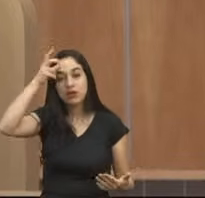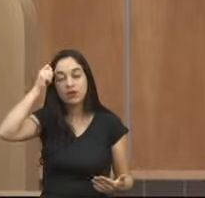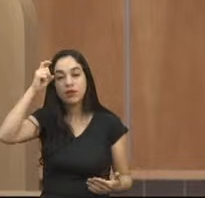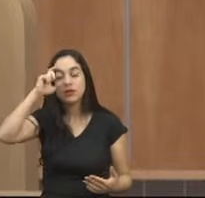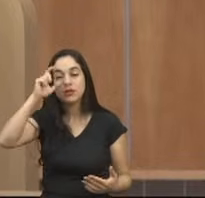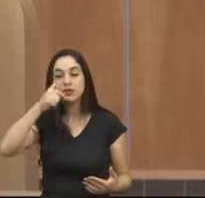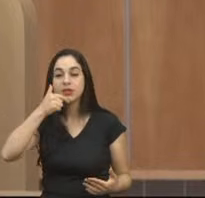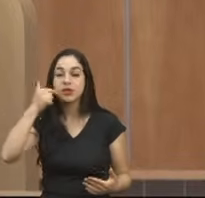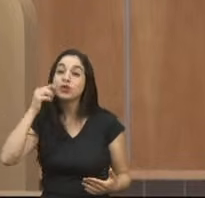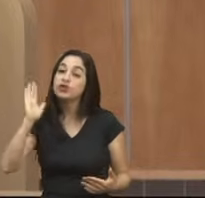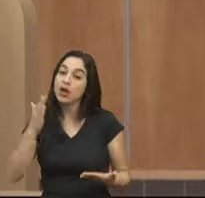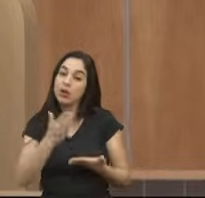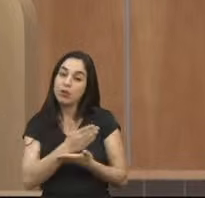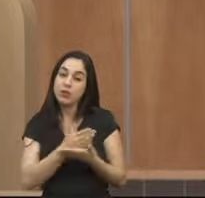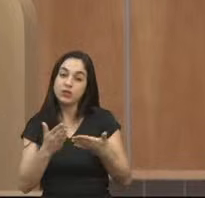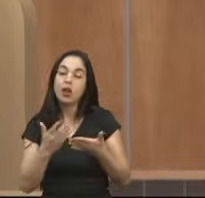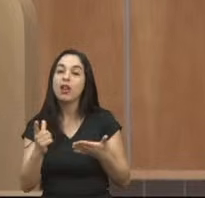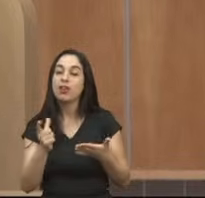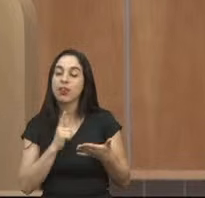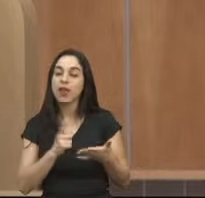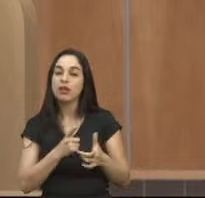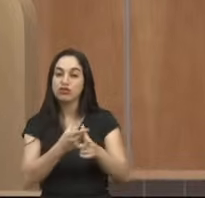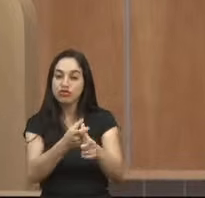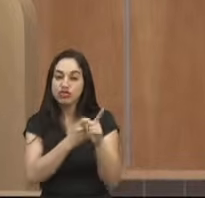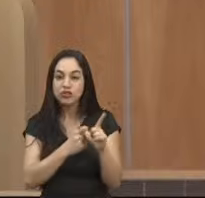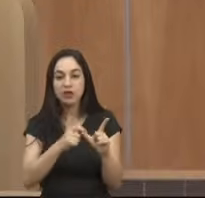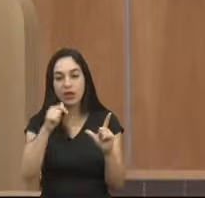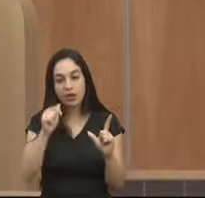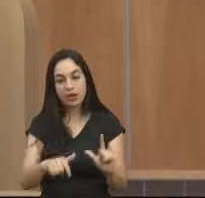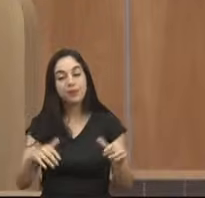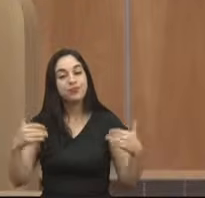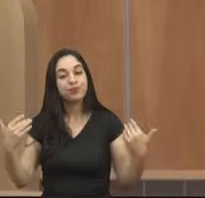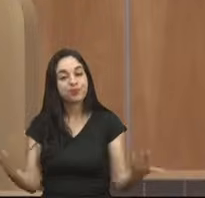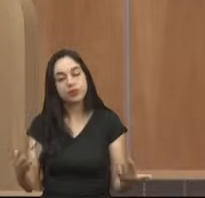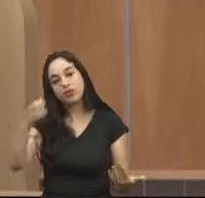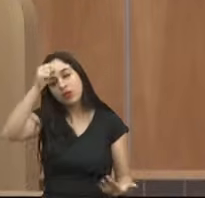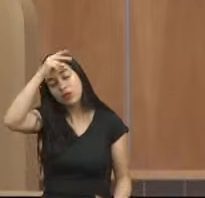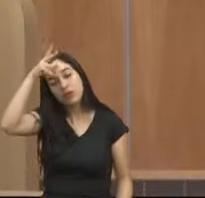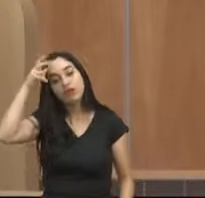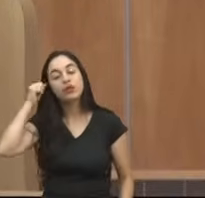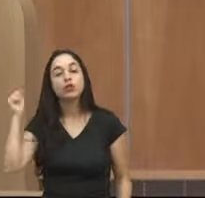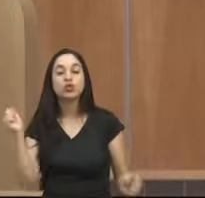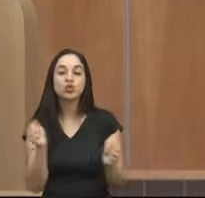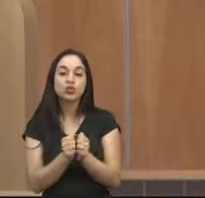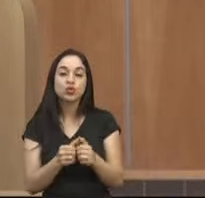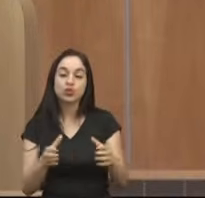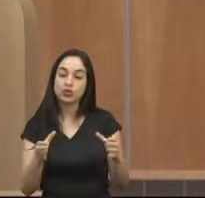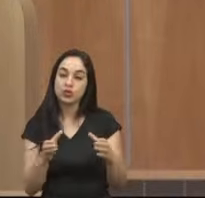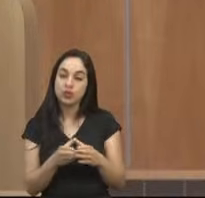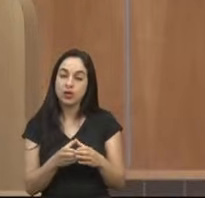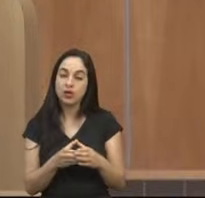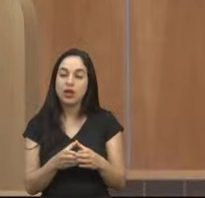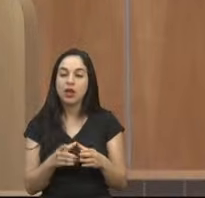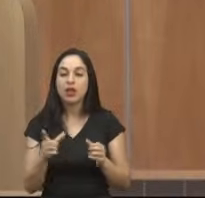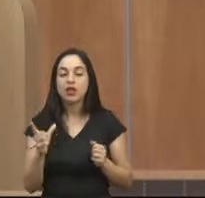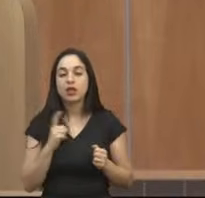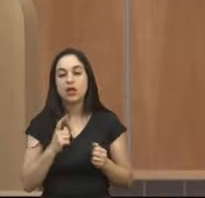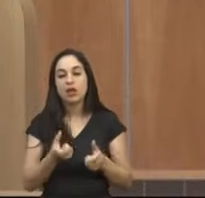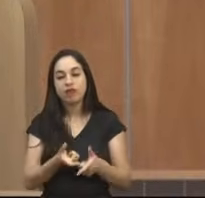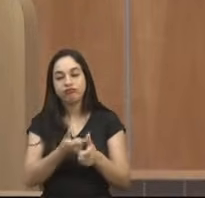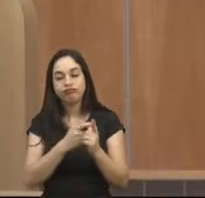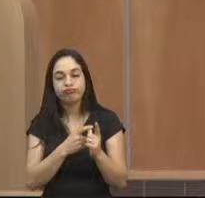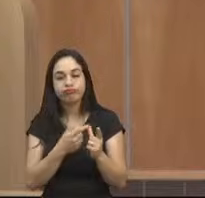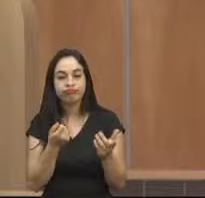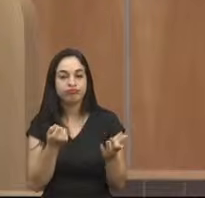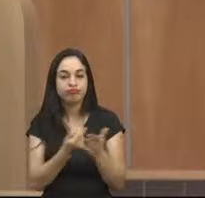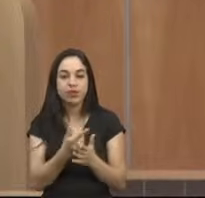o prefeito assumiu e, com toda a sua equipe, com bastante habilidade, tem feito renegociações de contrato,